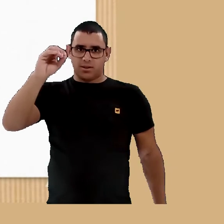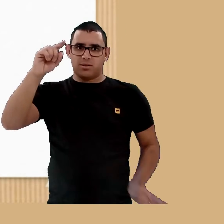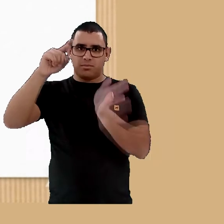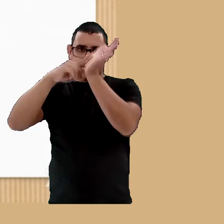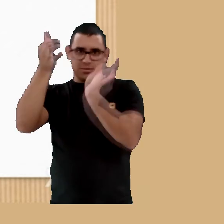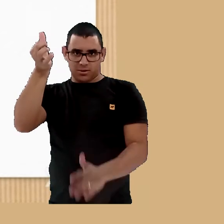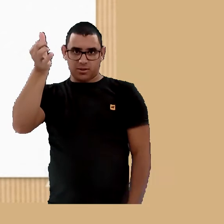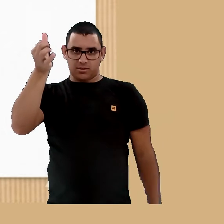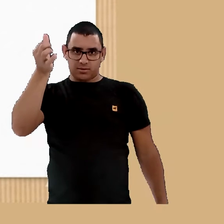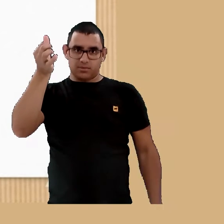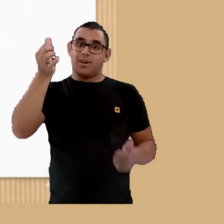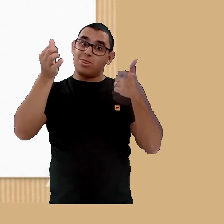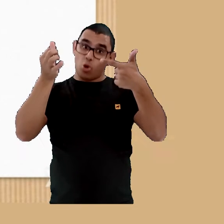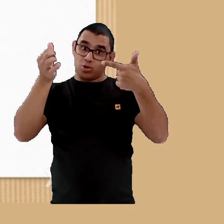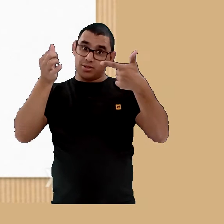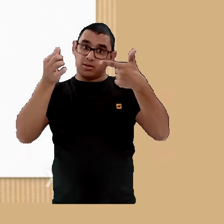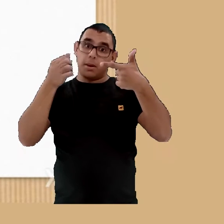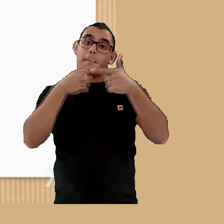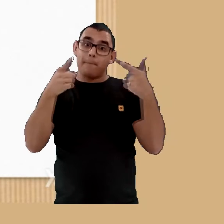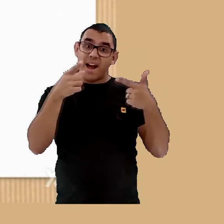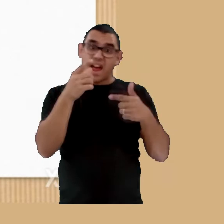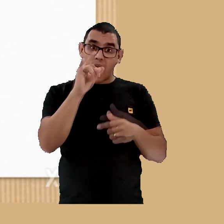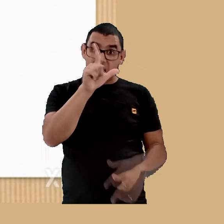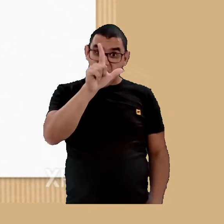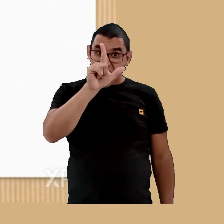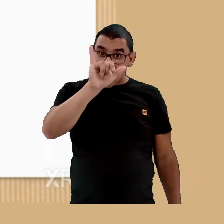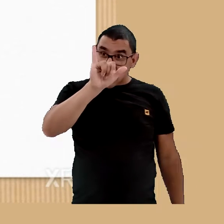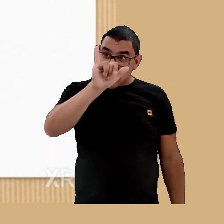foi de 50 graus.